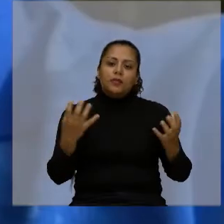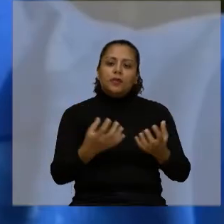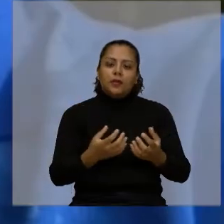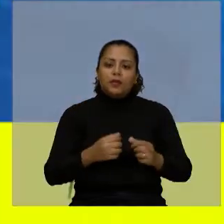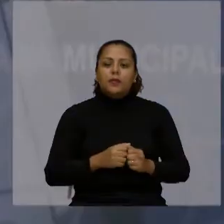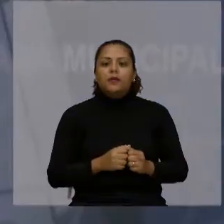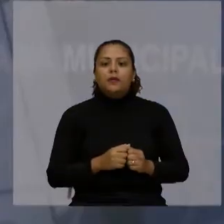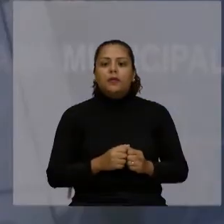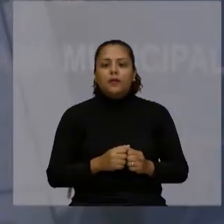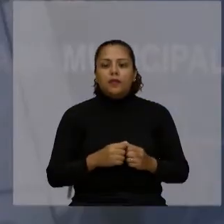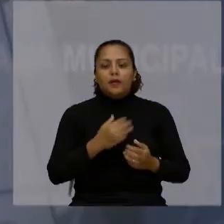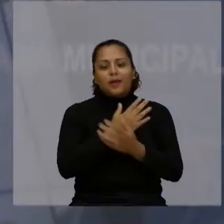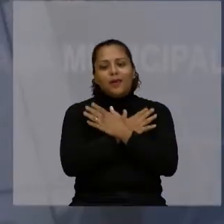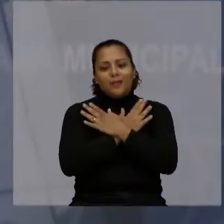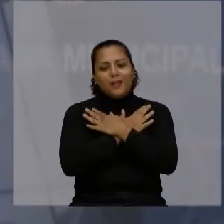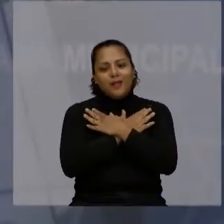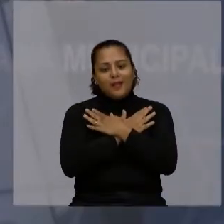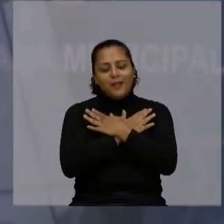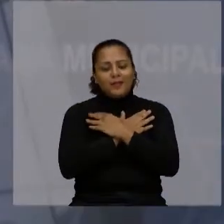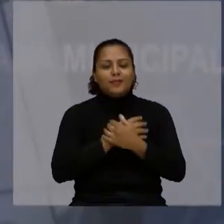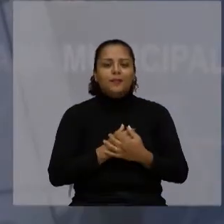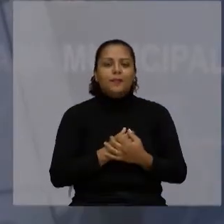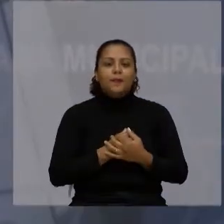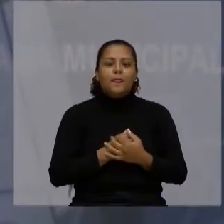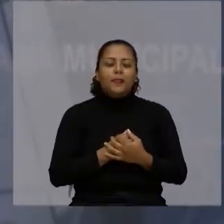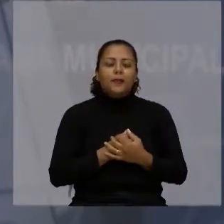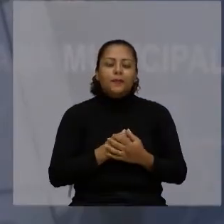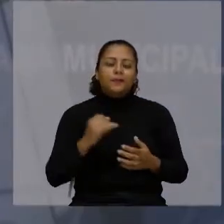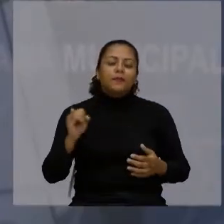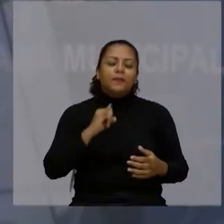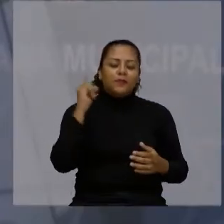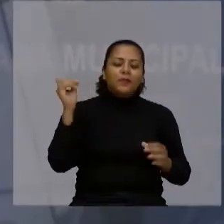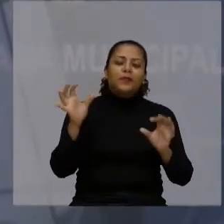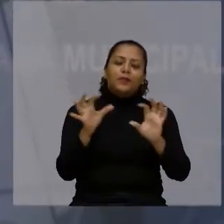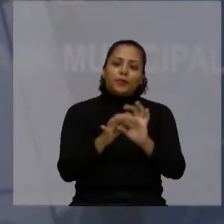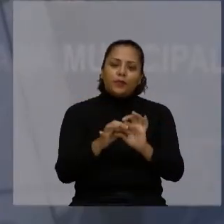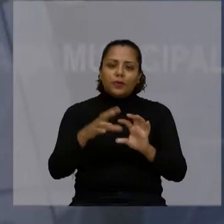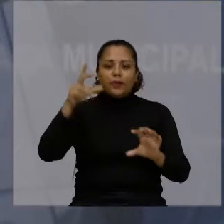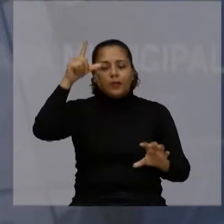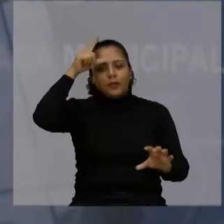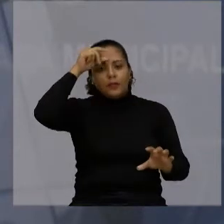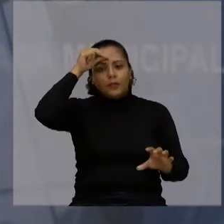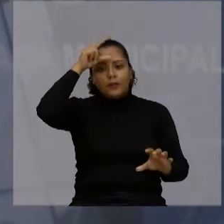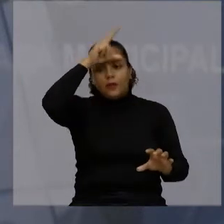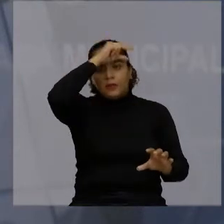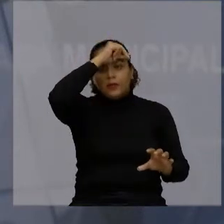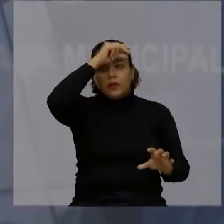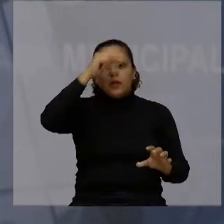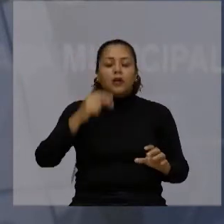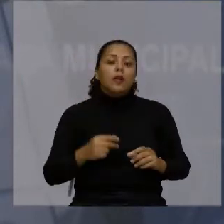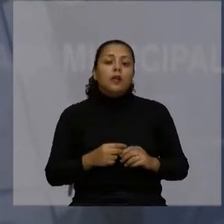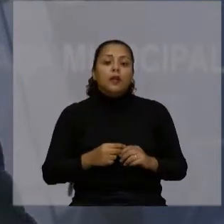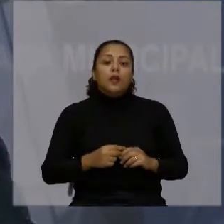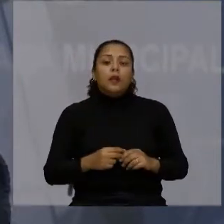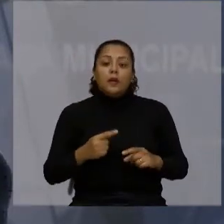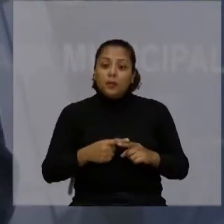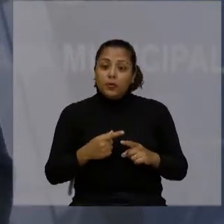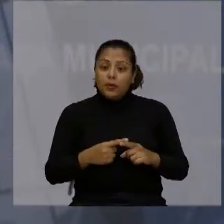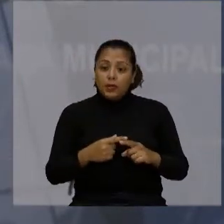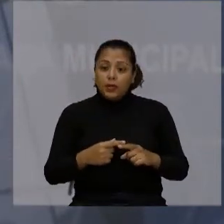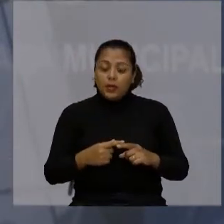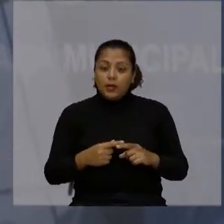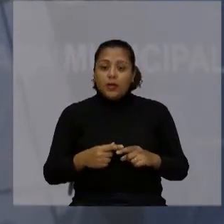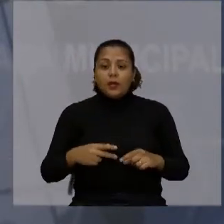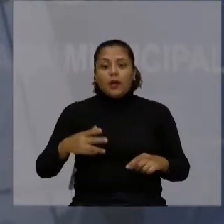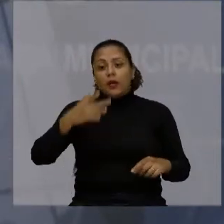E é importante, né? É importante essa parceria junto à Prefeitura, onde a comunidade procura o vereador e o vereador